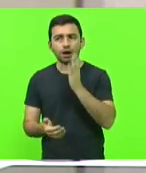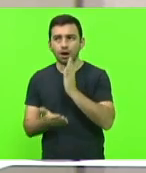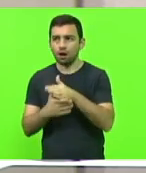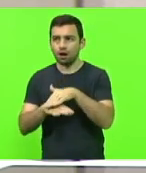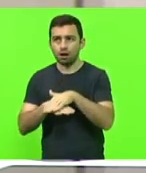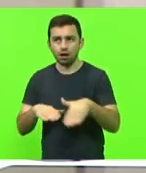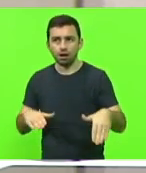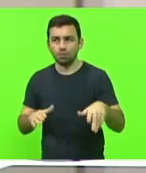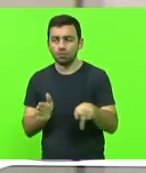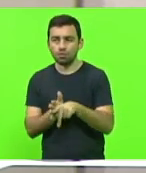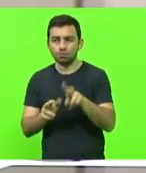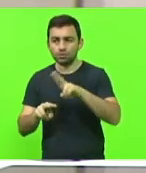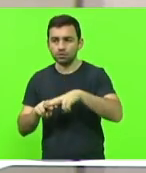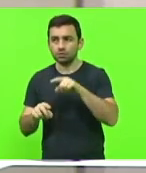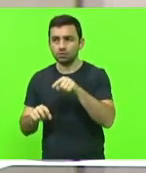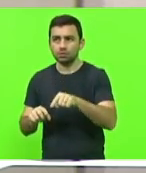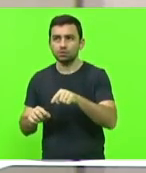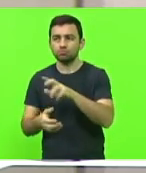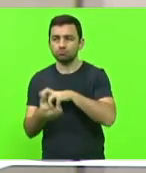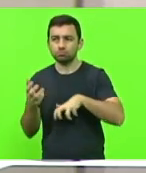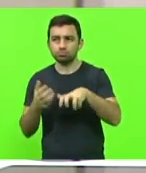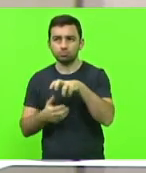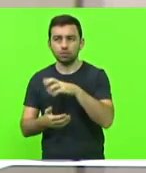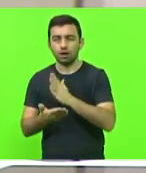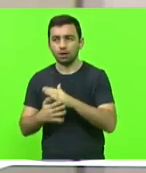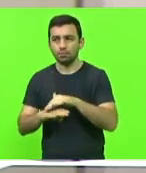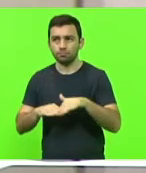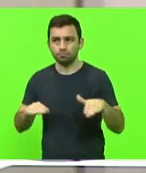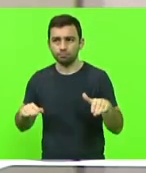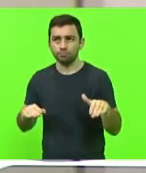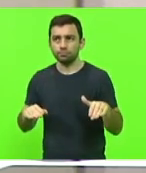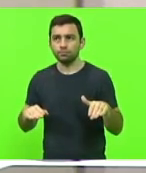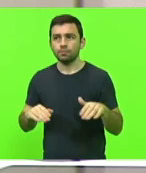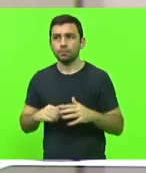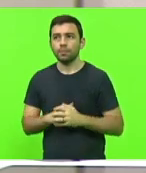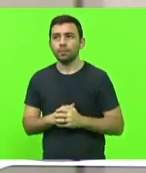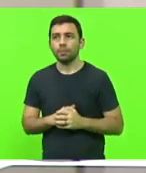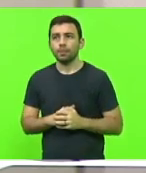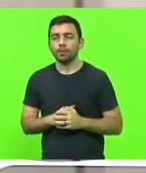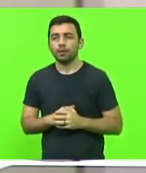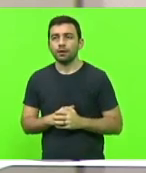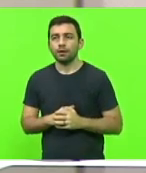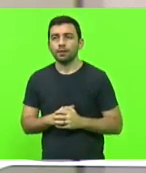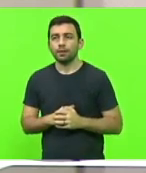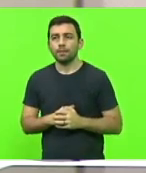do Sul, em Criciúma. Em discussão?